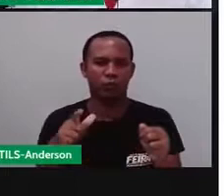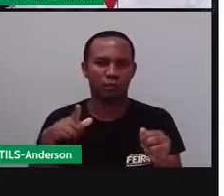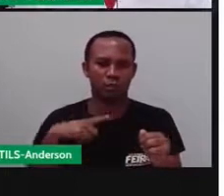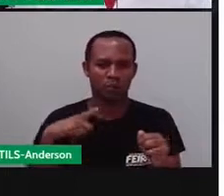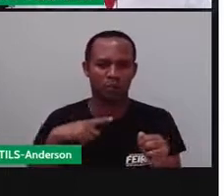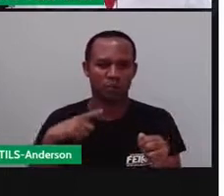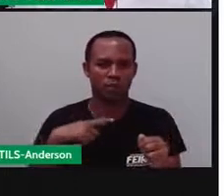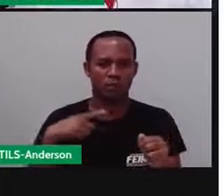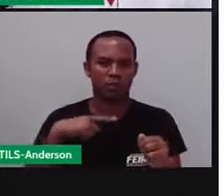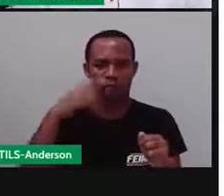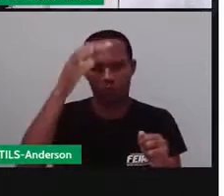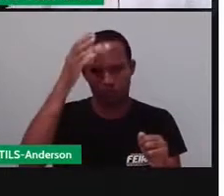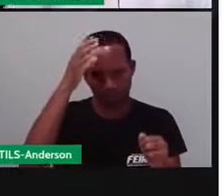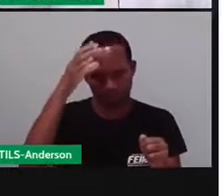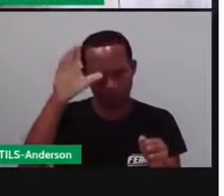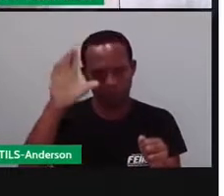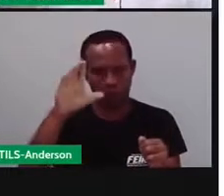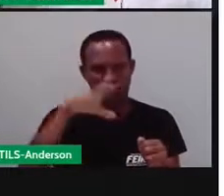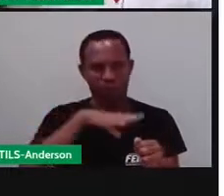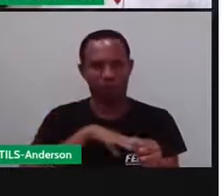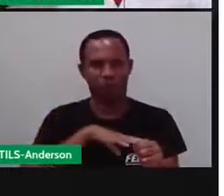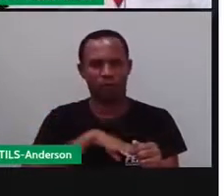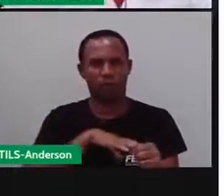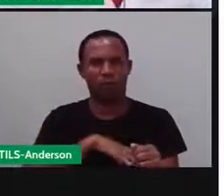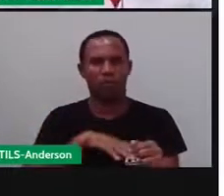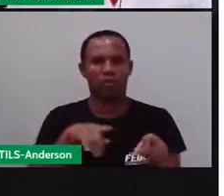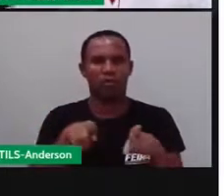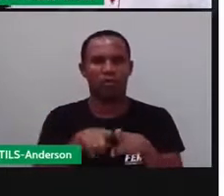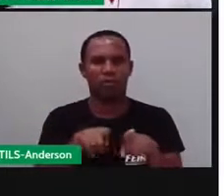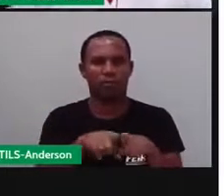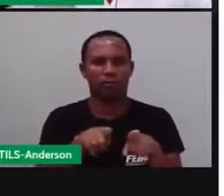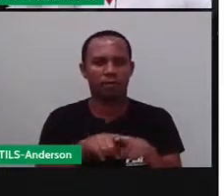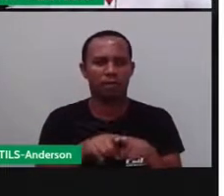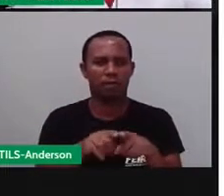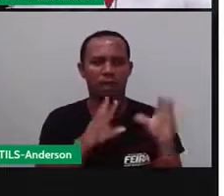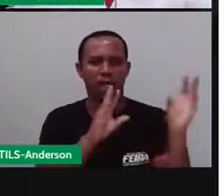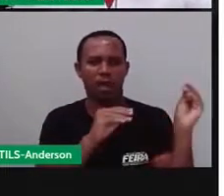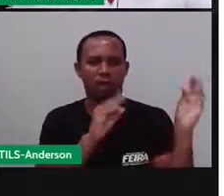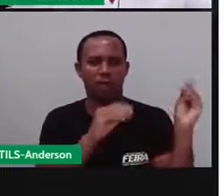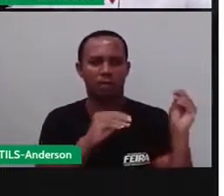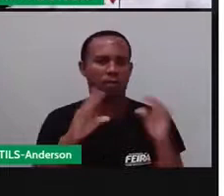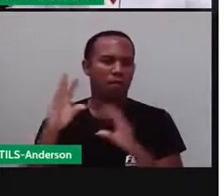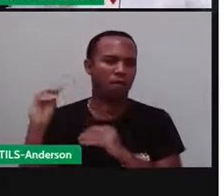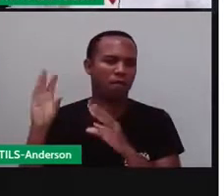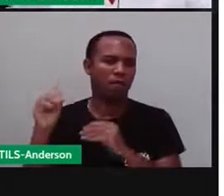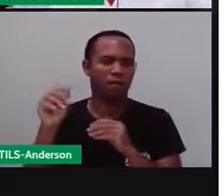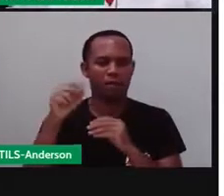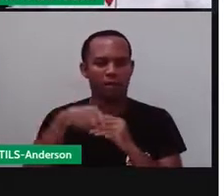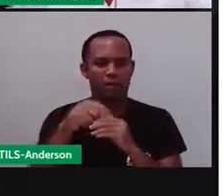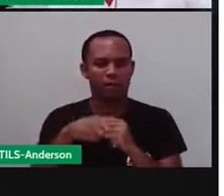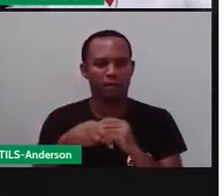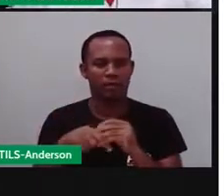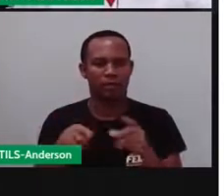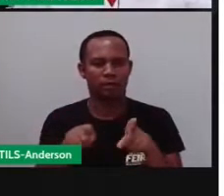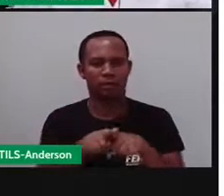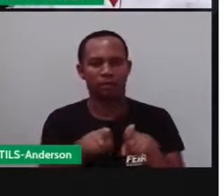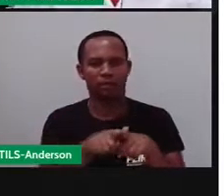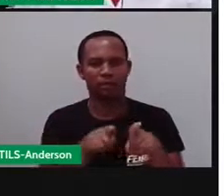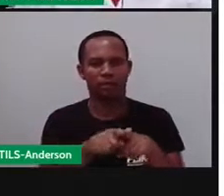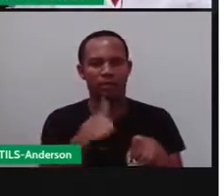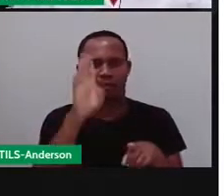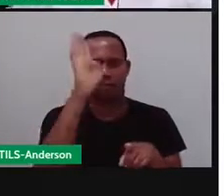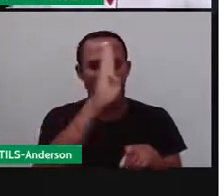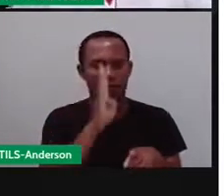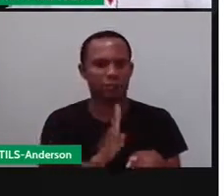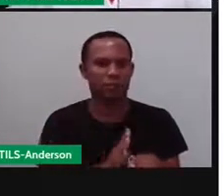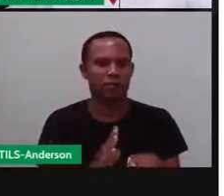desses portugueses, né? E aí depois vem quem? Os espanhóis, que também vêm para aqui e que colonizam, na verdade, não o Brasil,